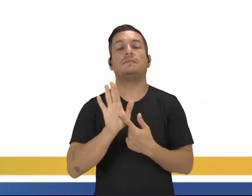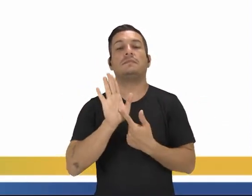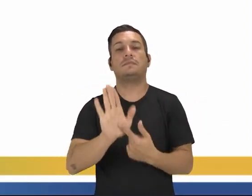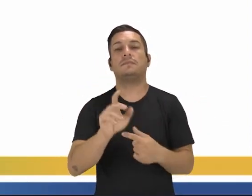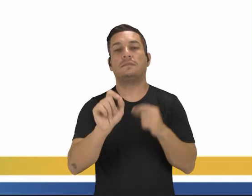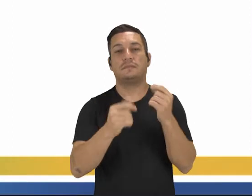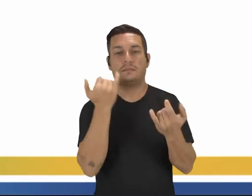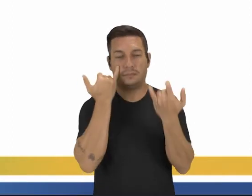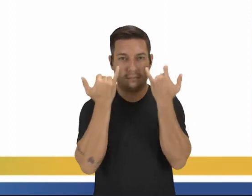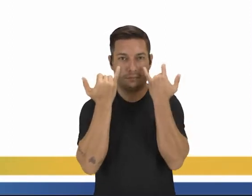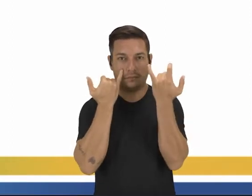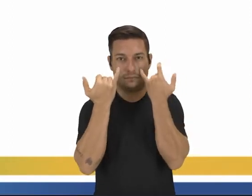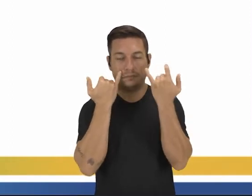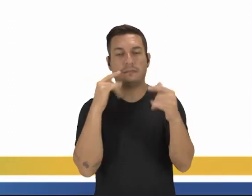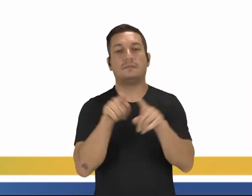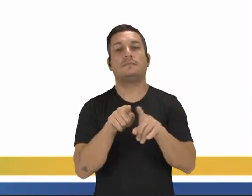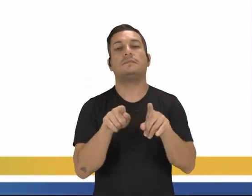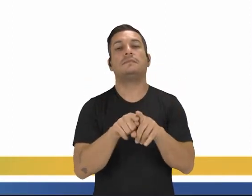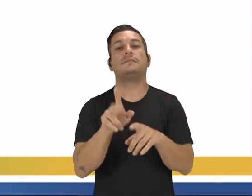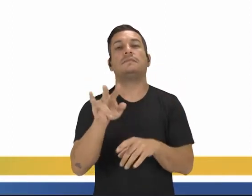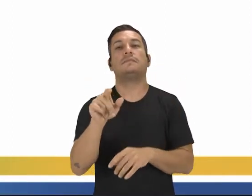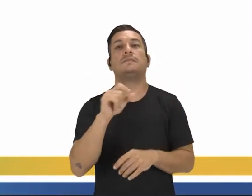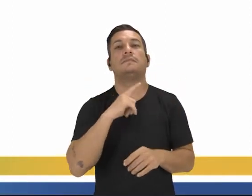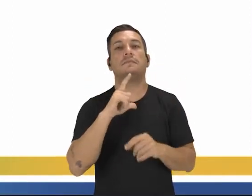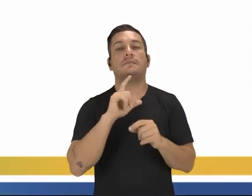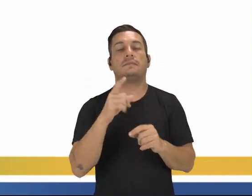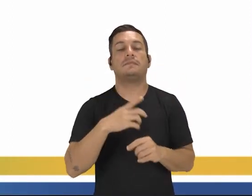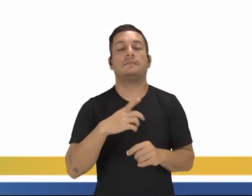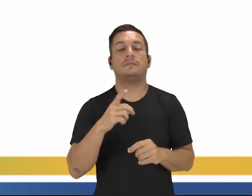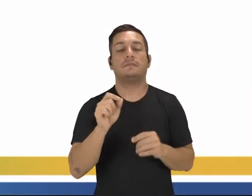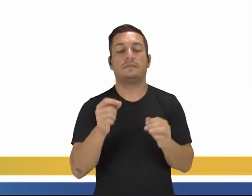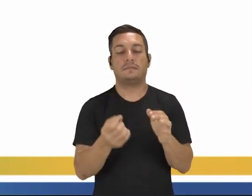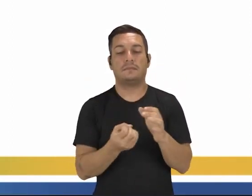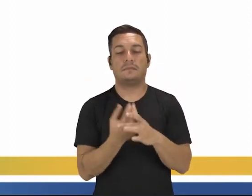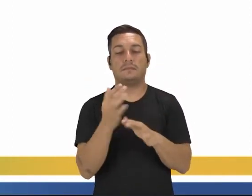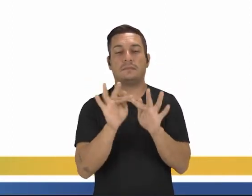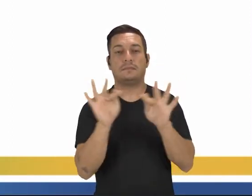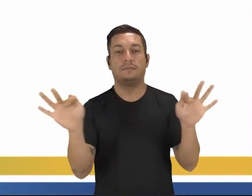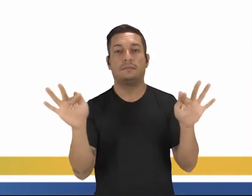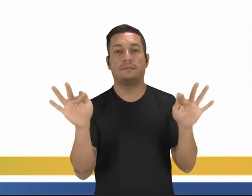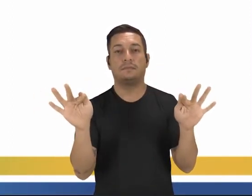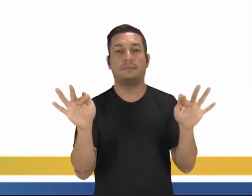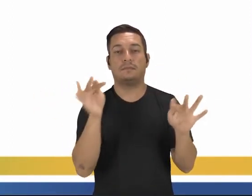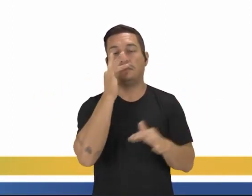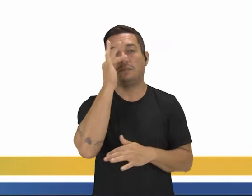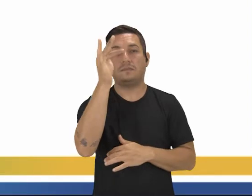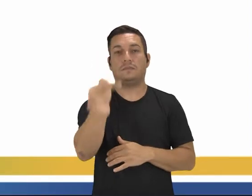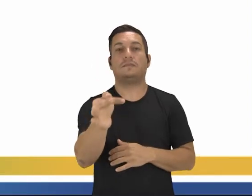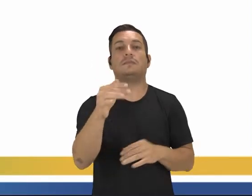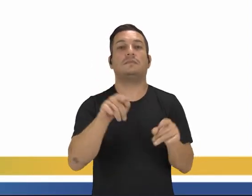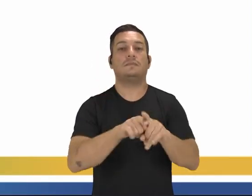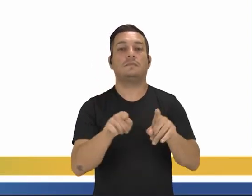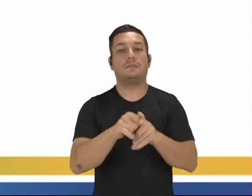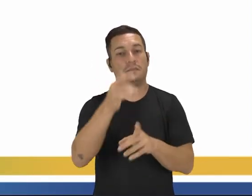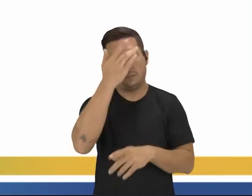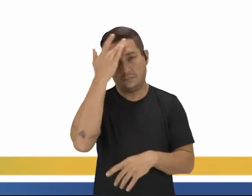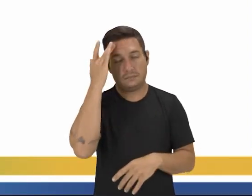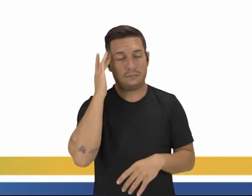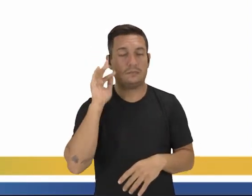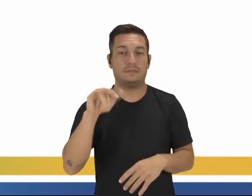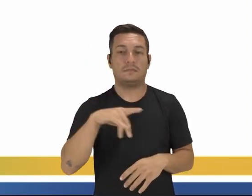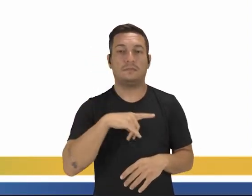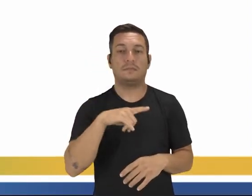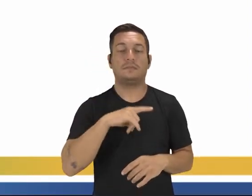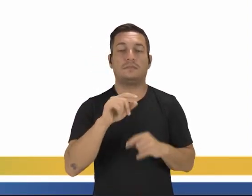trazer essas informações e vão produzir essas frases que serão passadas futuramente e as pessoas vão adquiri-las e